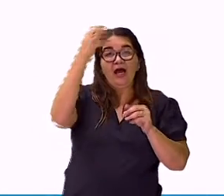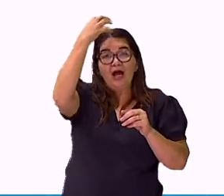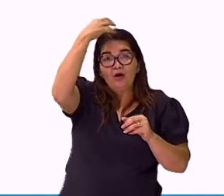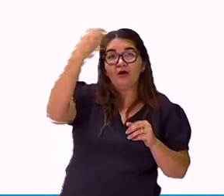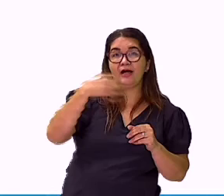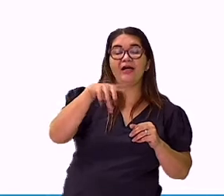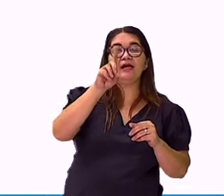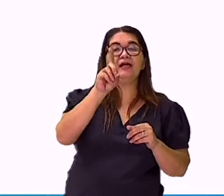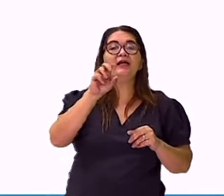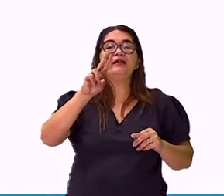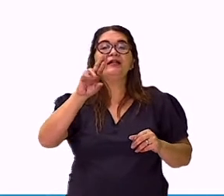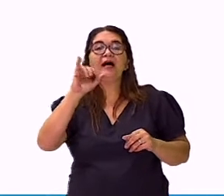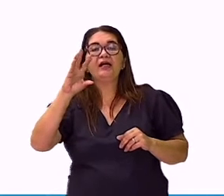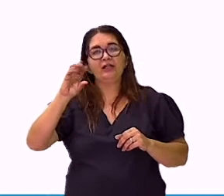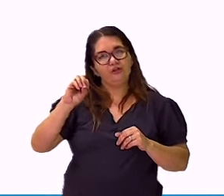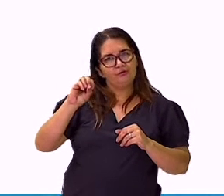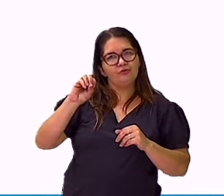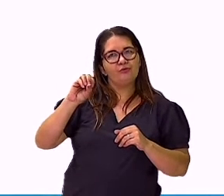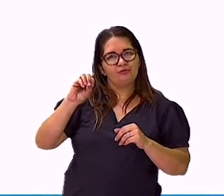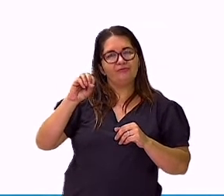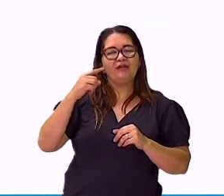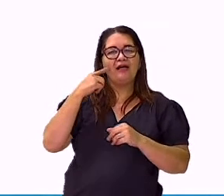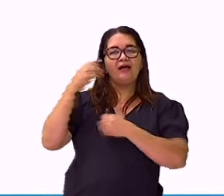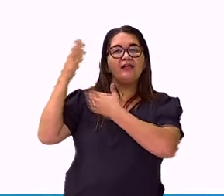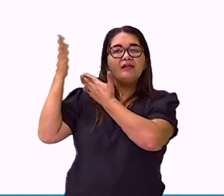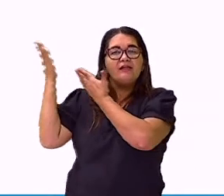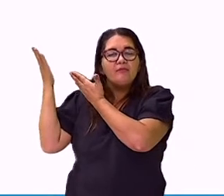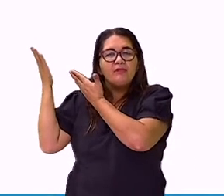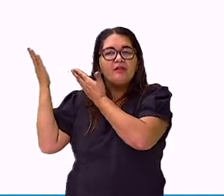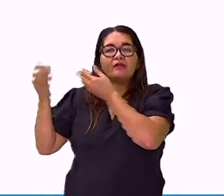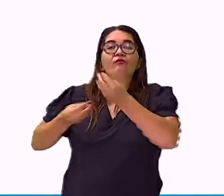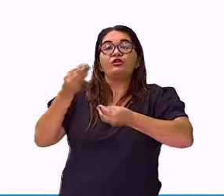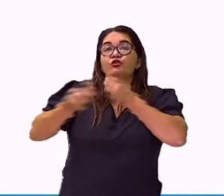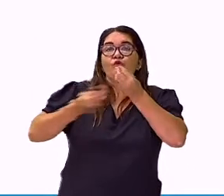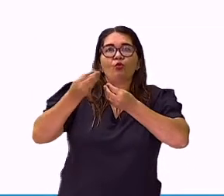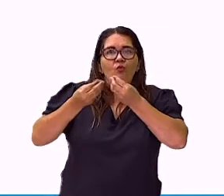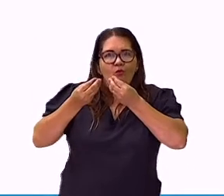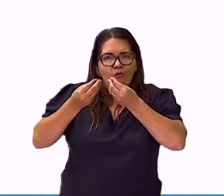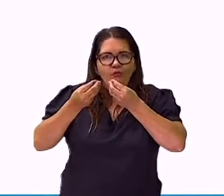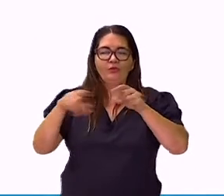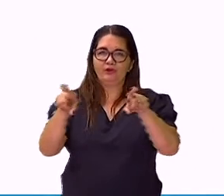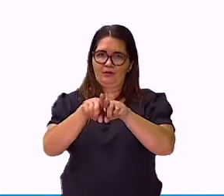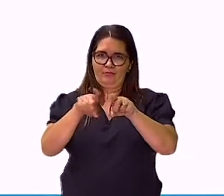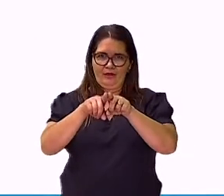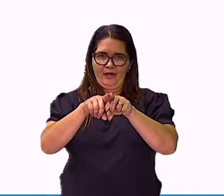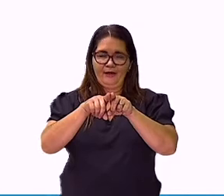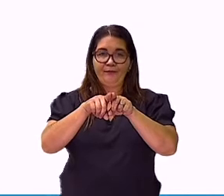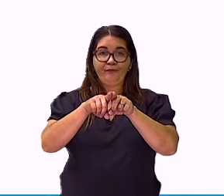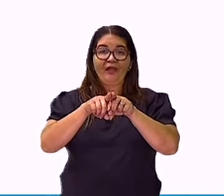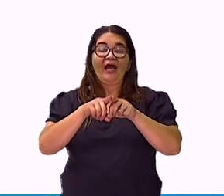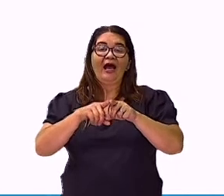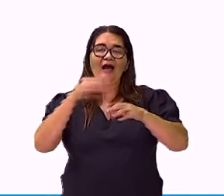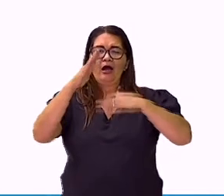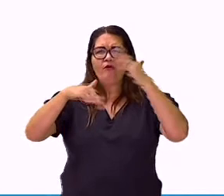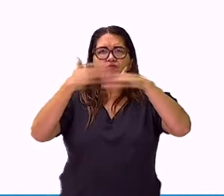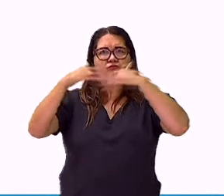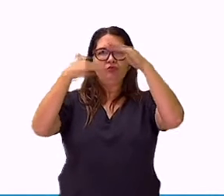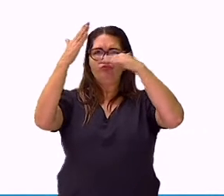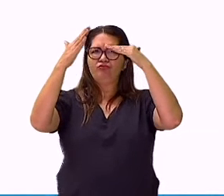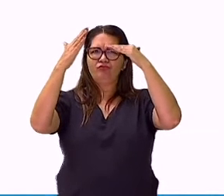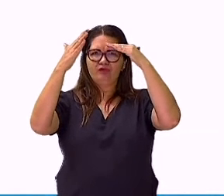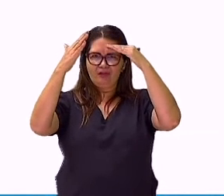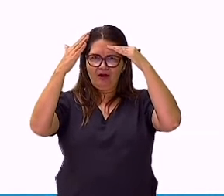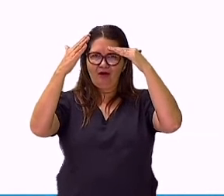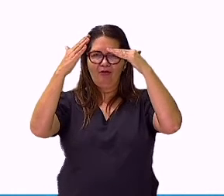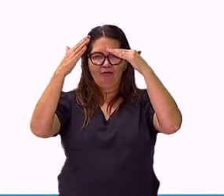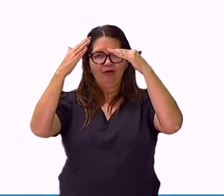comércio. E principalmente por causa dessa estrada aqui em vermelho, que é a Estrada Real em funcionamento até